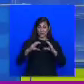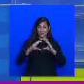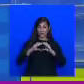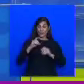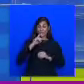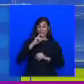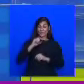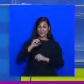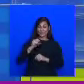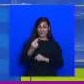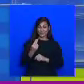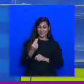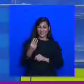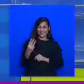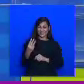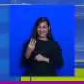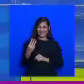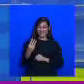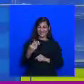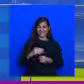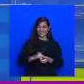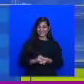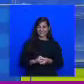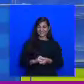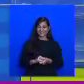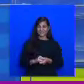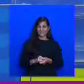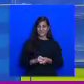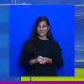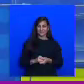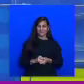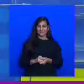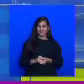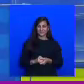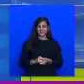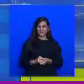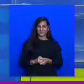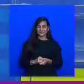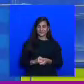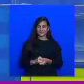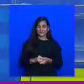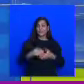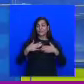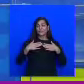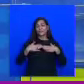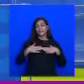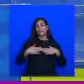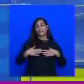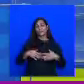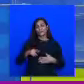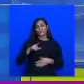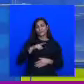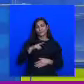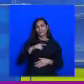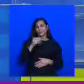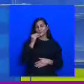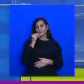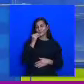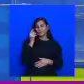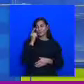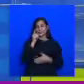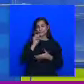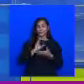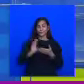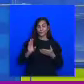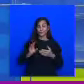Bola verde, número 23. Verde, 23. Calma, você ainda tem chances.